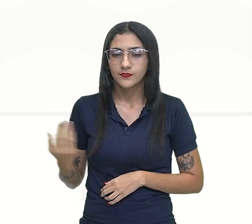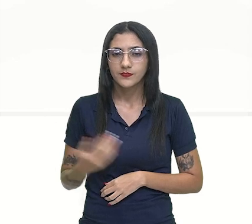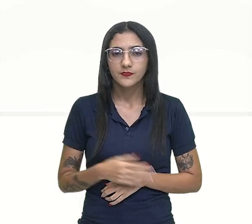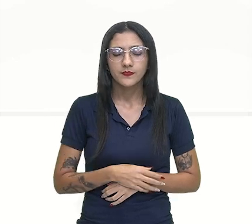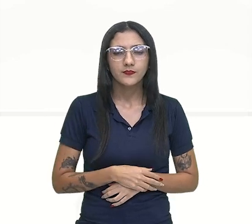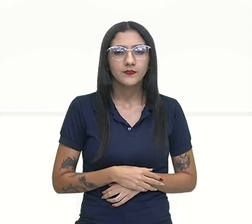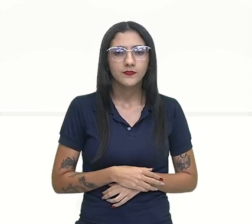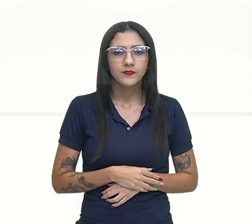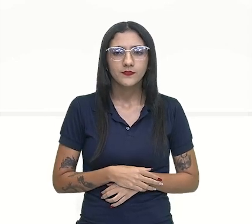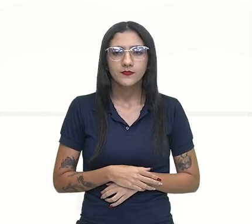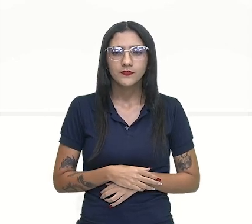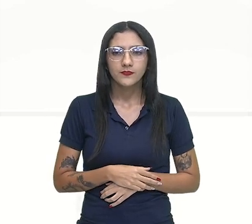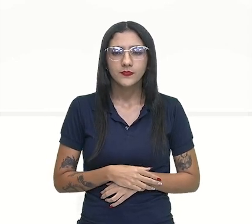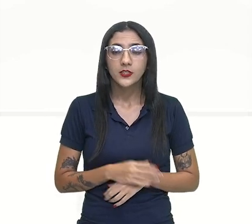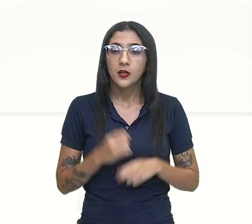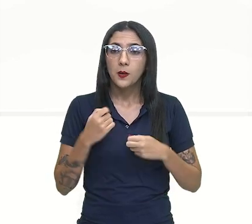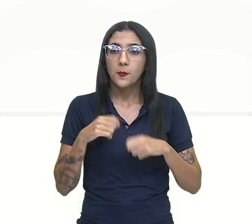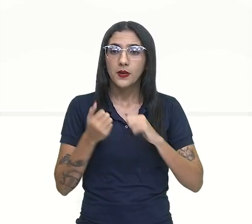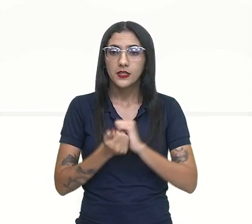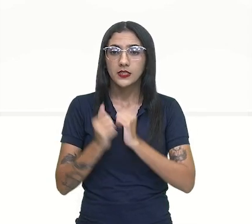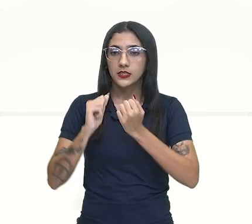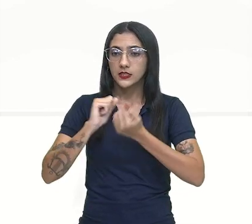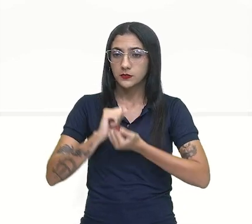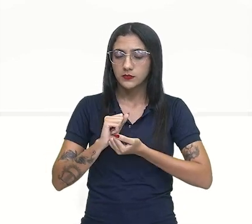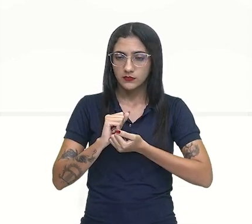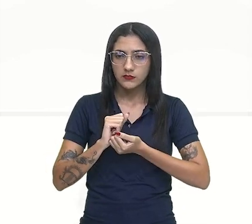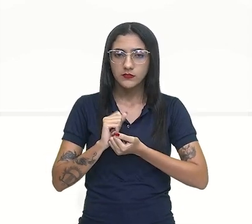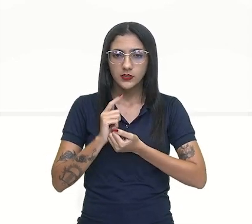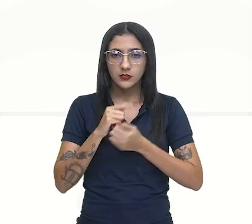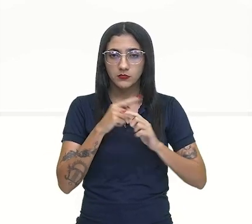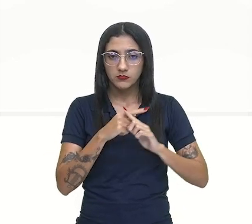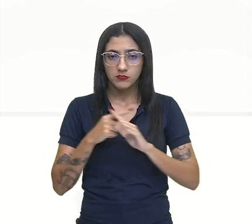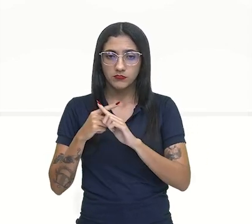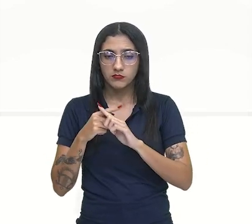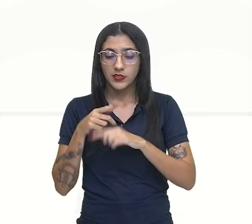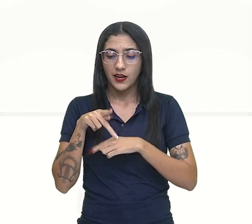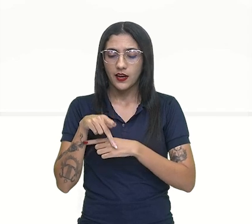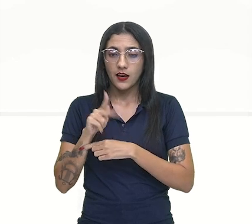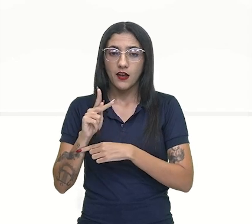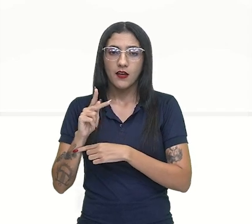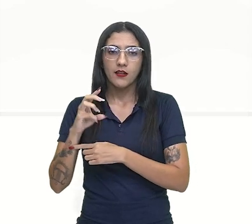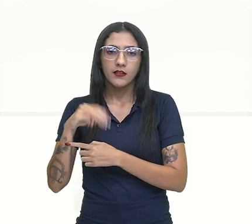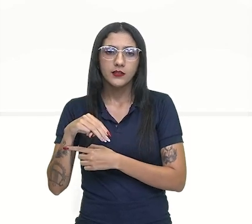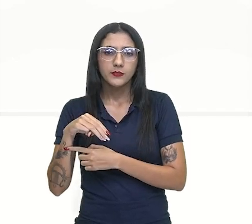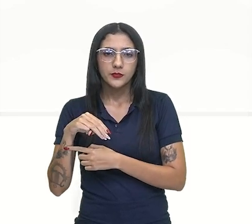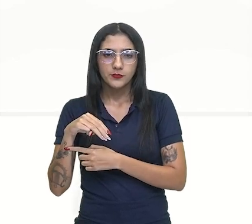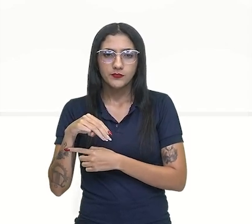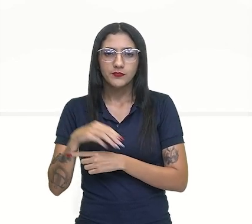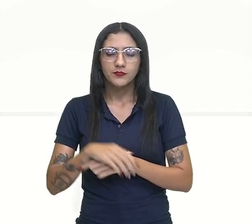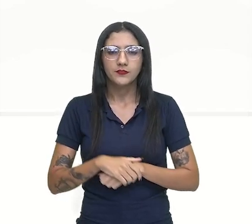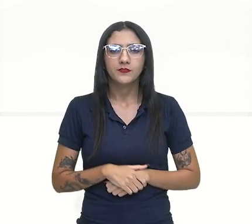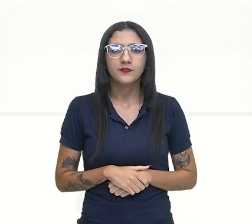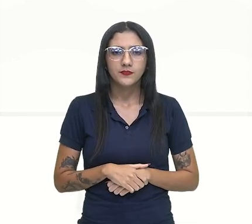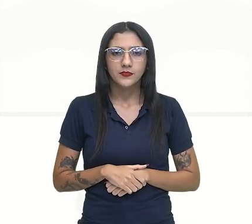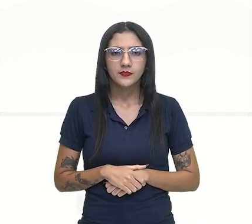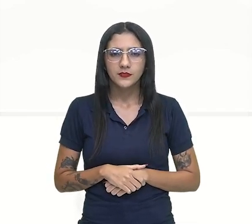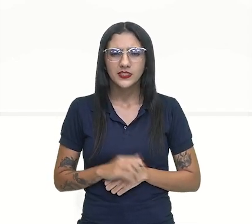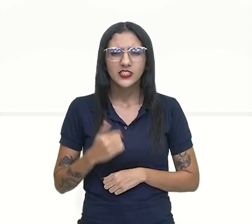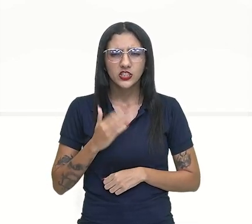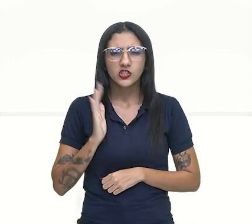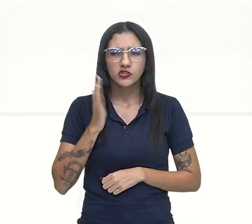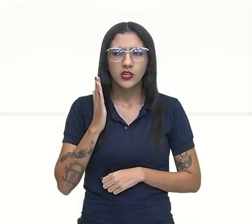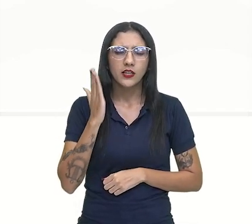Eu quero converter esses 1000 metros em quilômetros. Nós já sabemos,